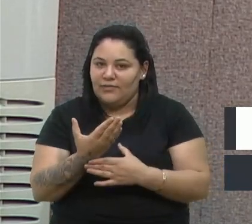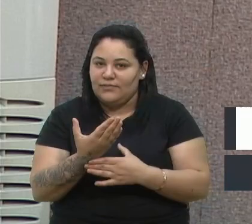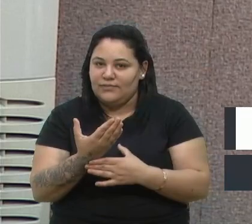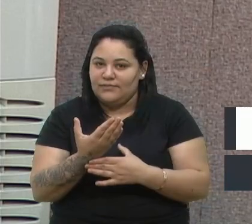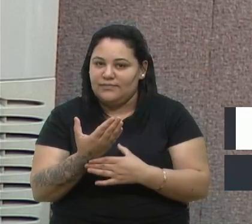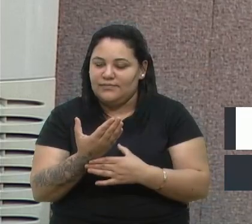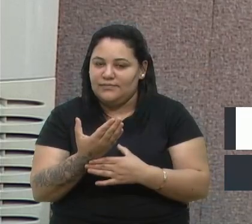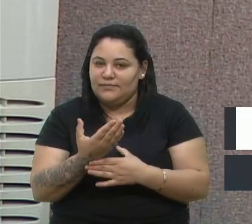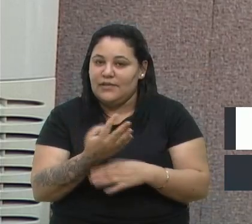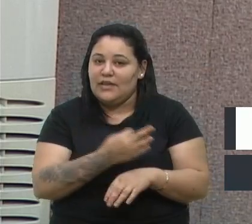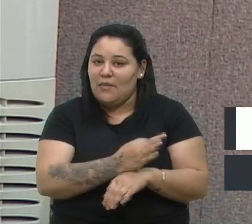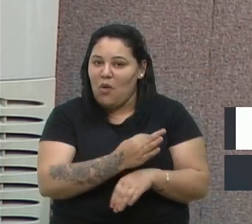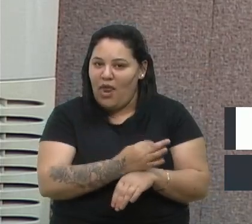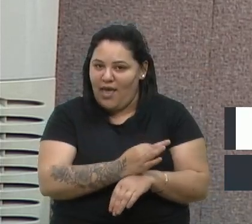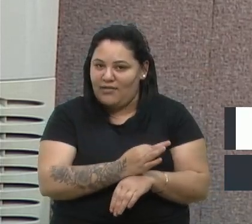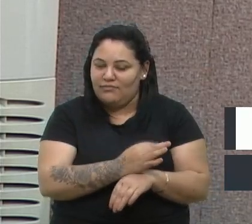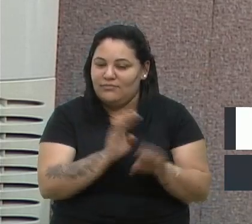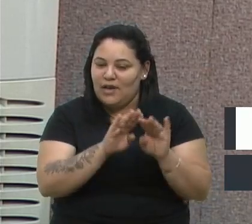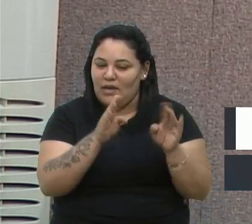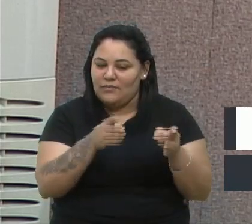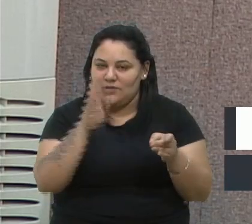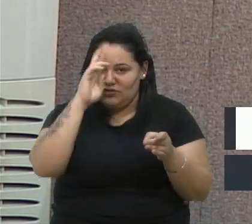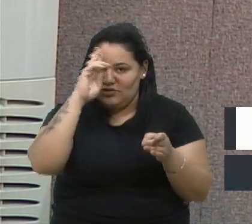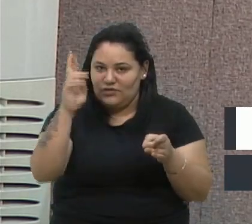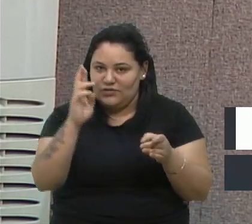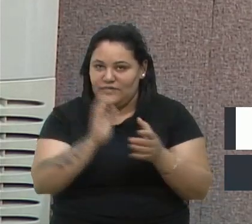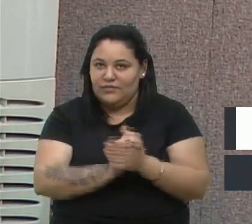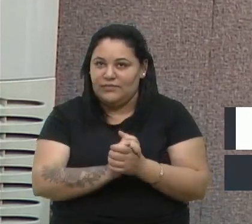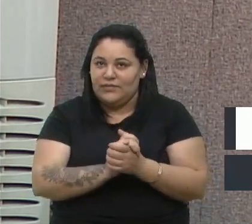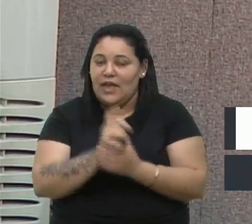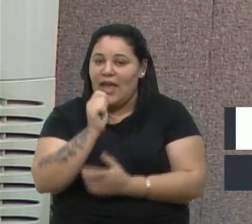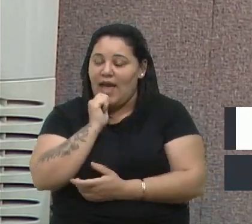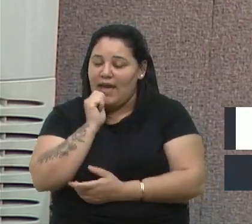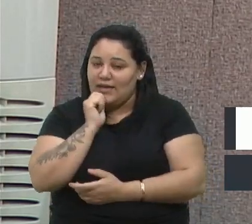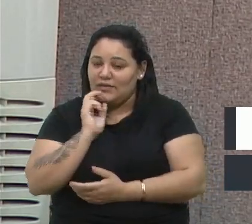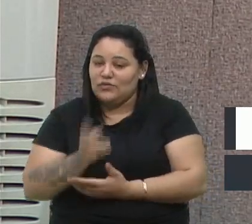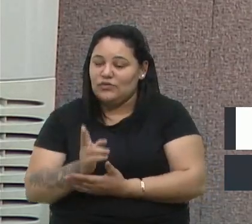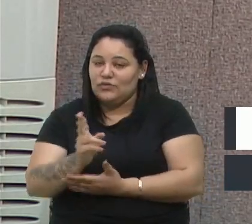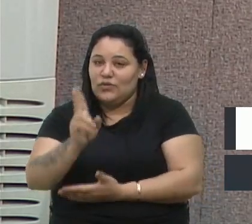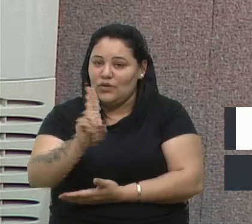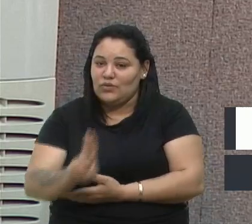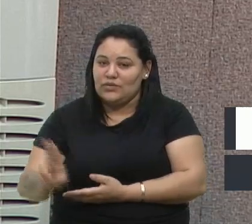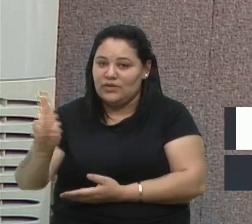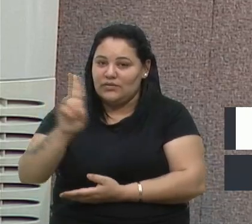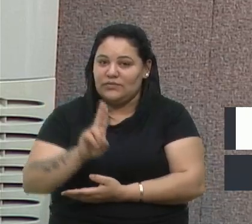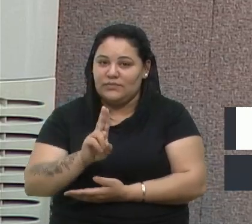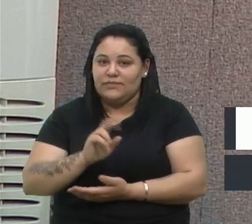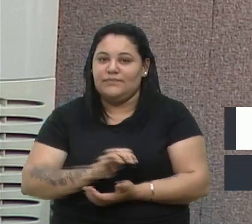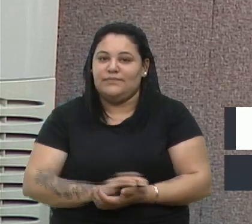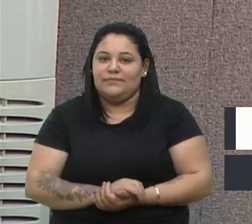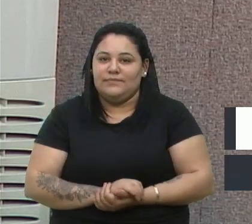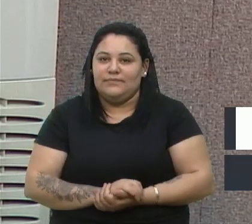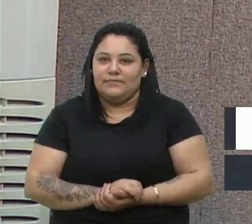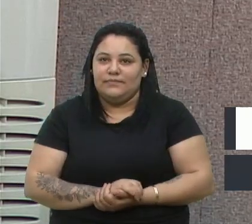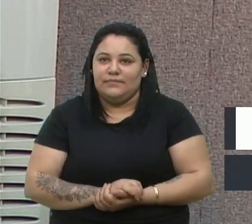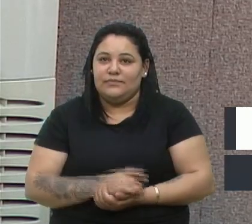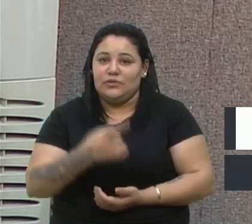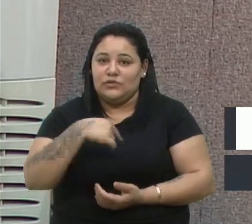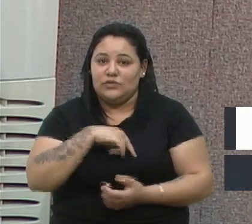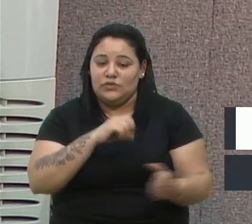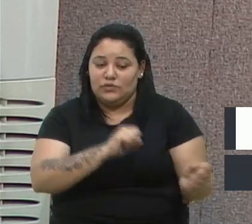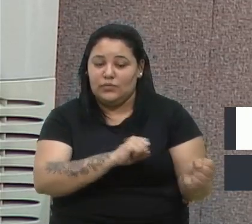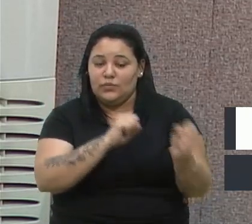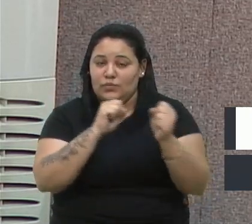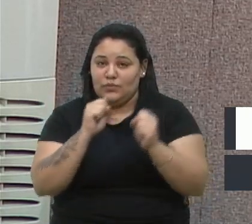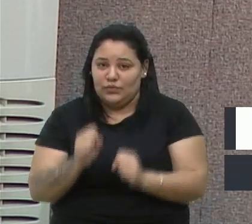pela mesa diretora, que era para ser extinto, está sendo usado de forma permanente agora. Nós podemos jogar esse CC